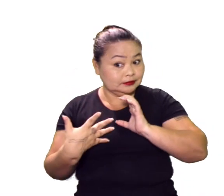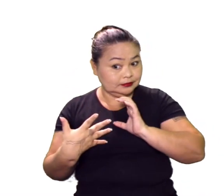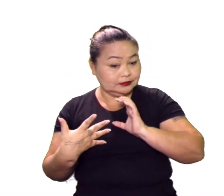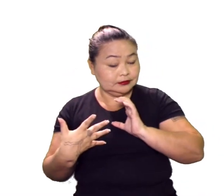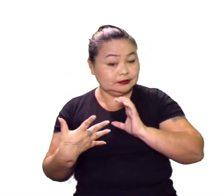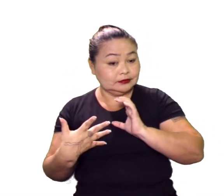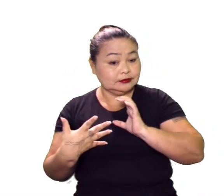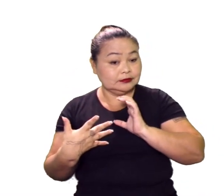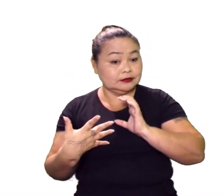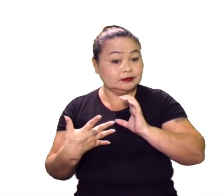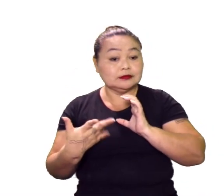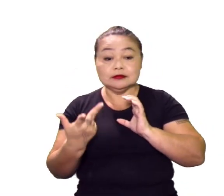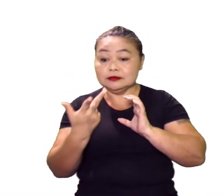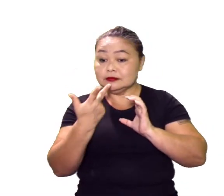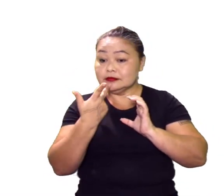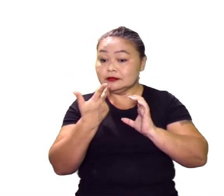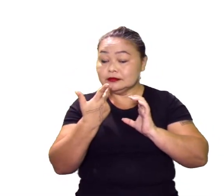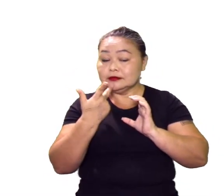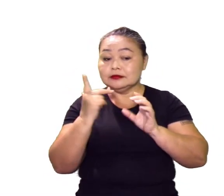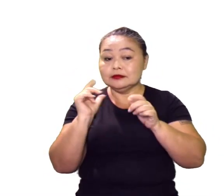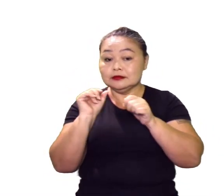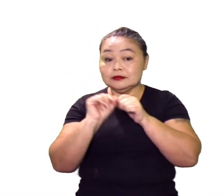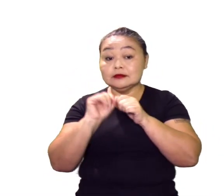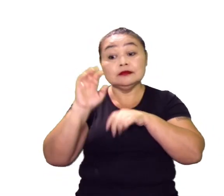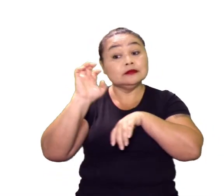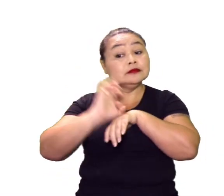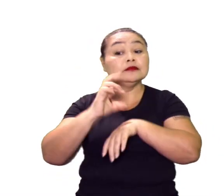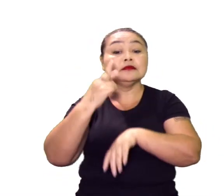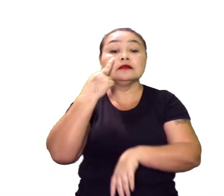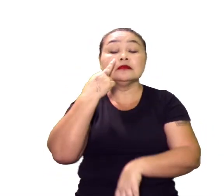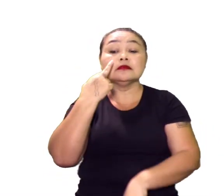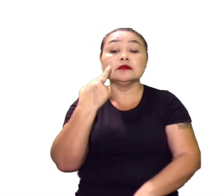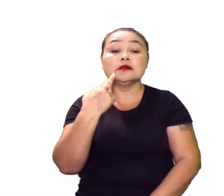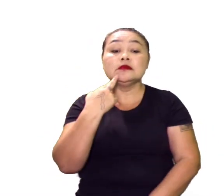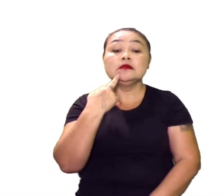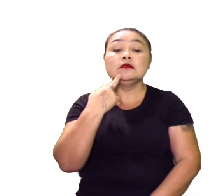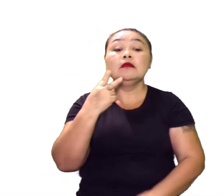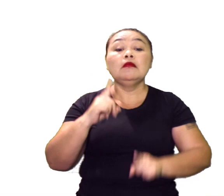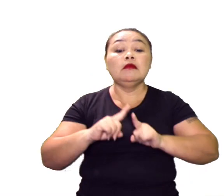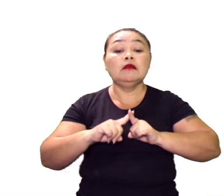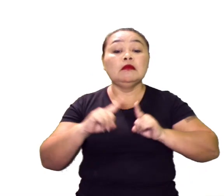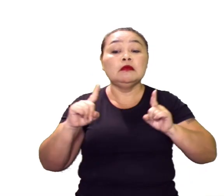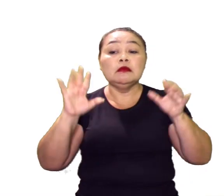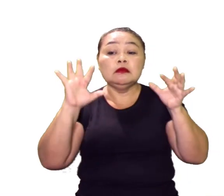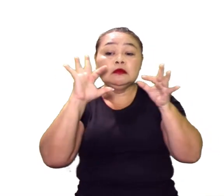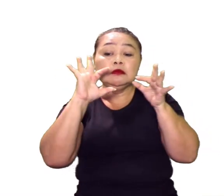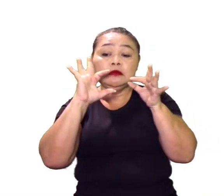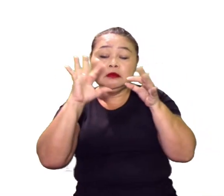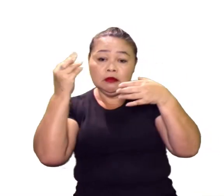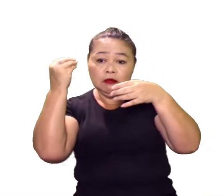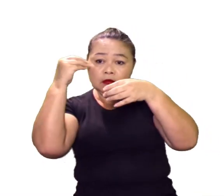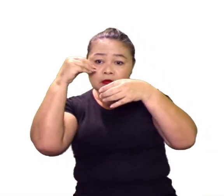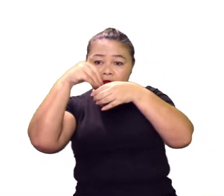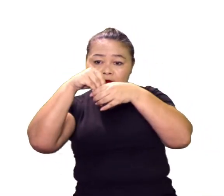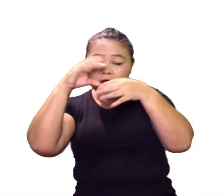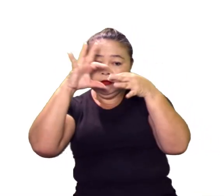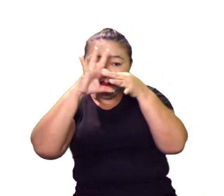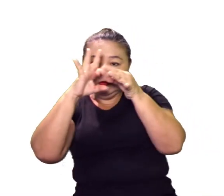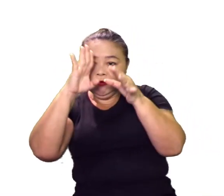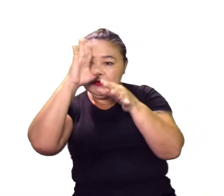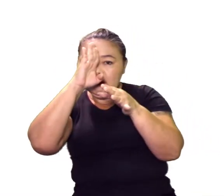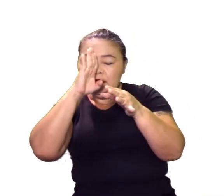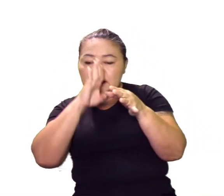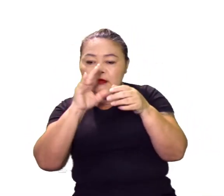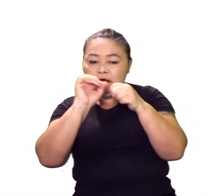geológica que falamos agora há pouco era do estado de Rondônia, mas no contexto brasileiro nós temos aqui